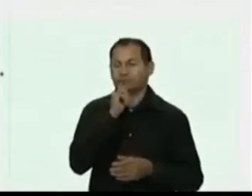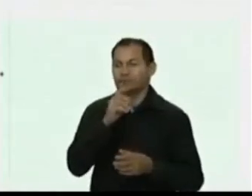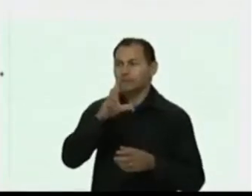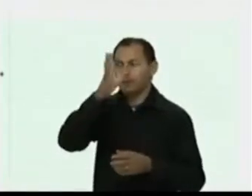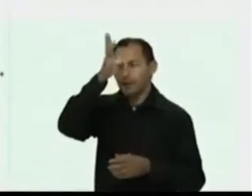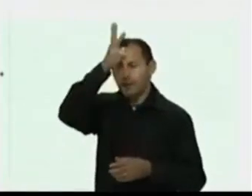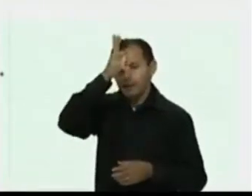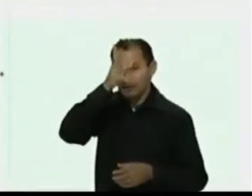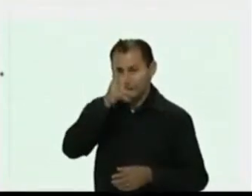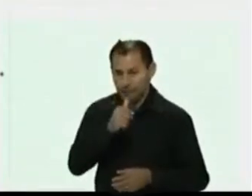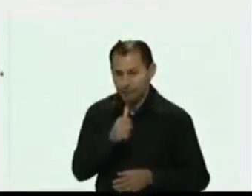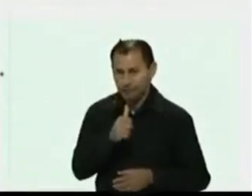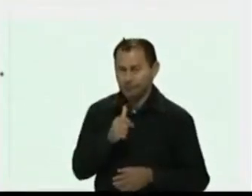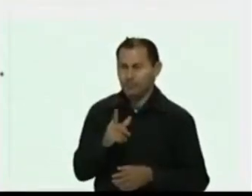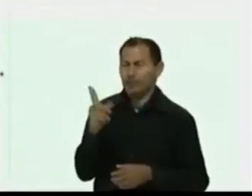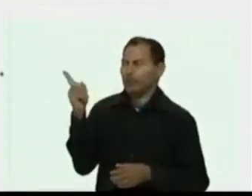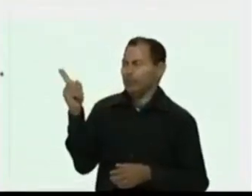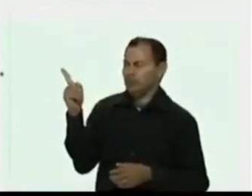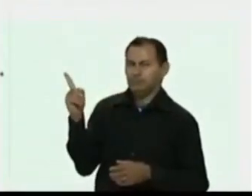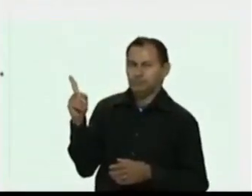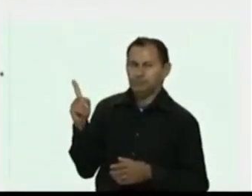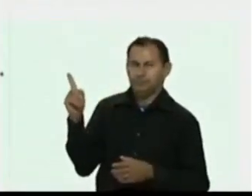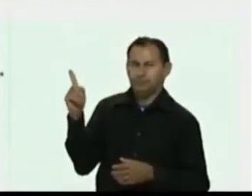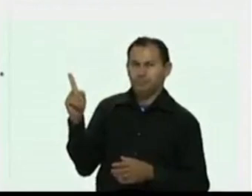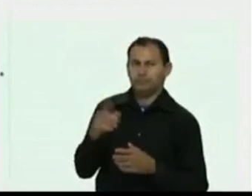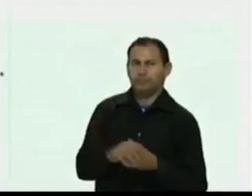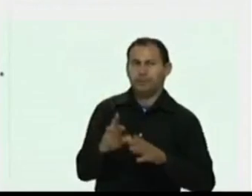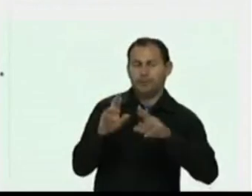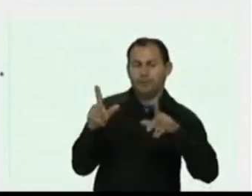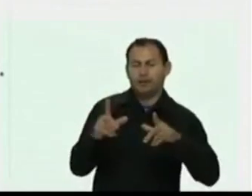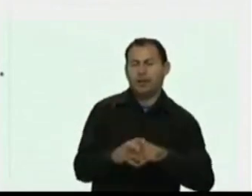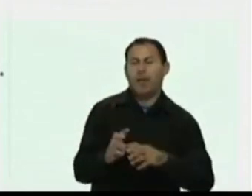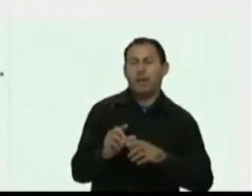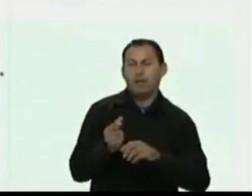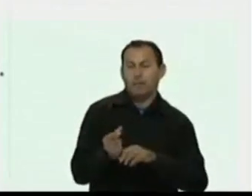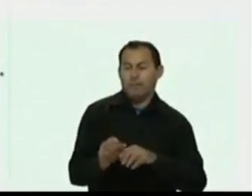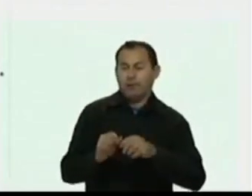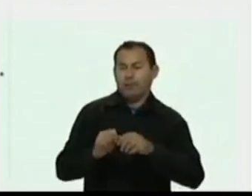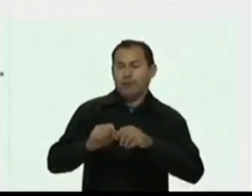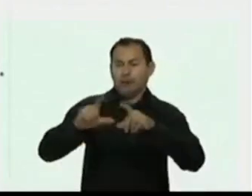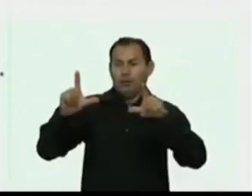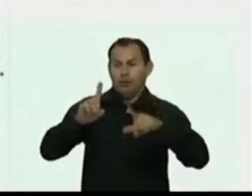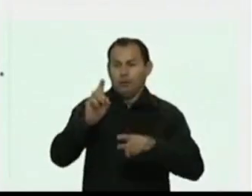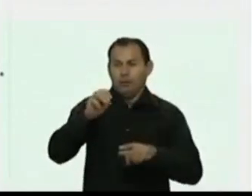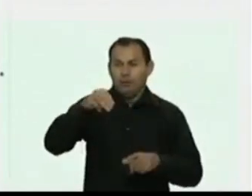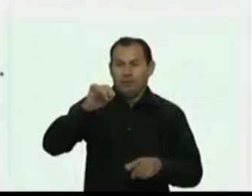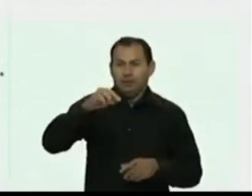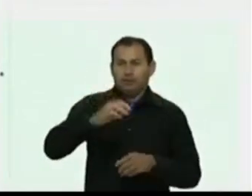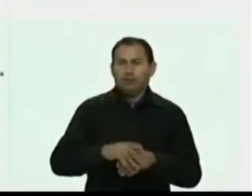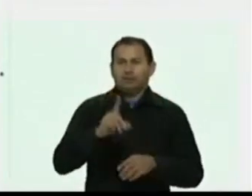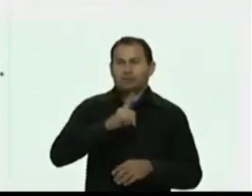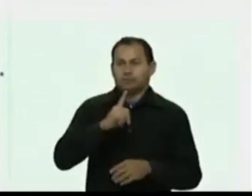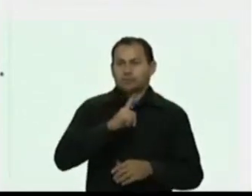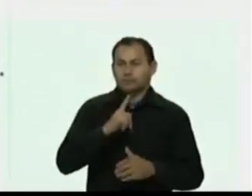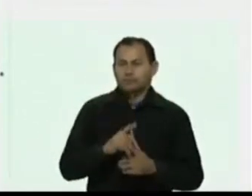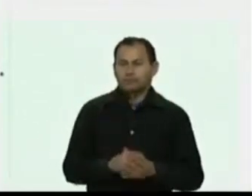as galinhas, que é uma epistasia diferente, que é a dominante, que se você tiver...